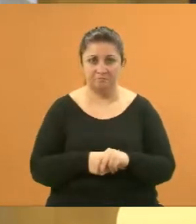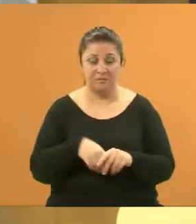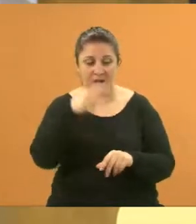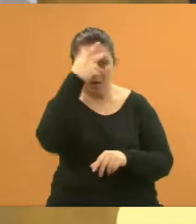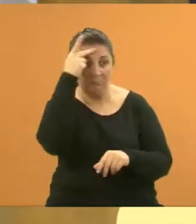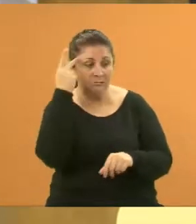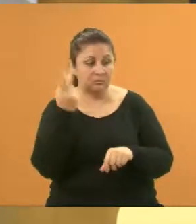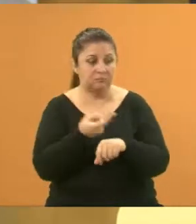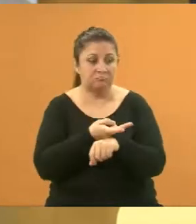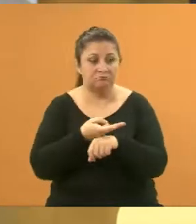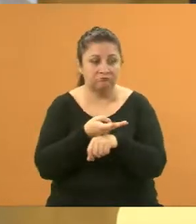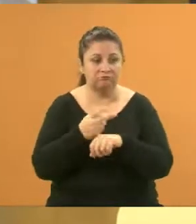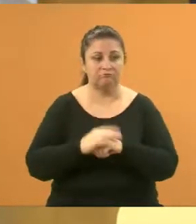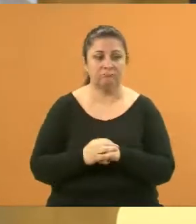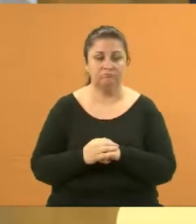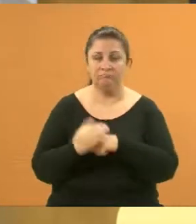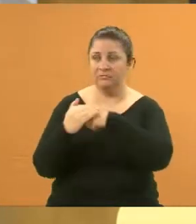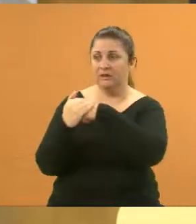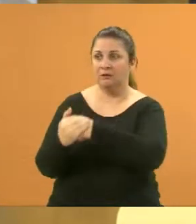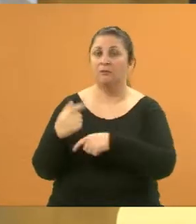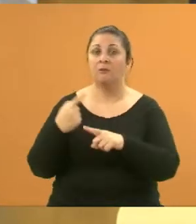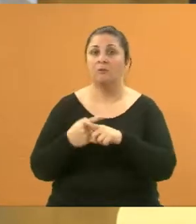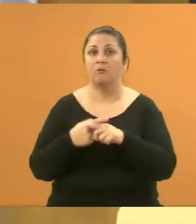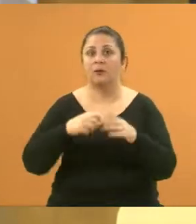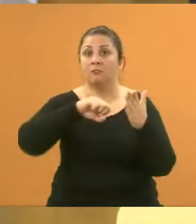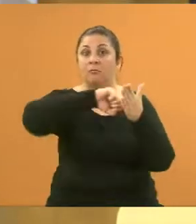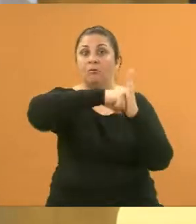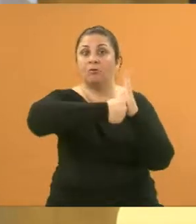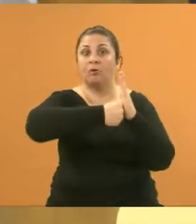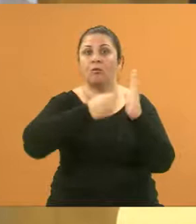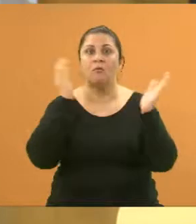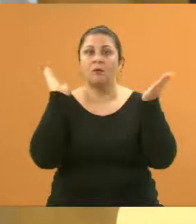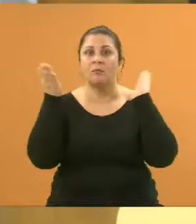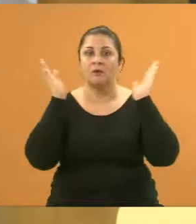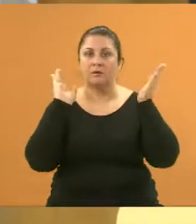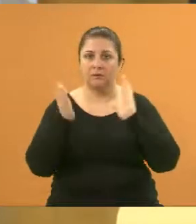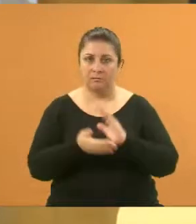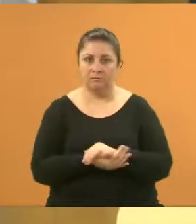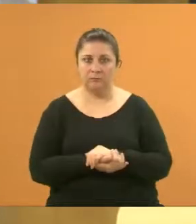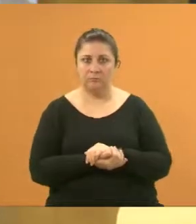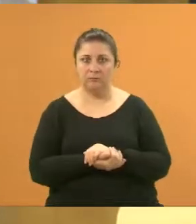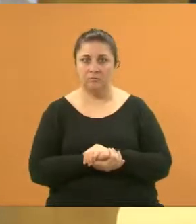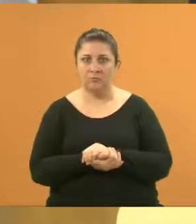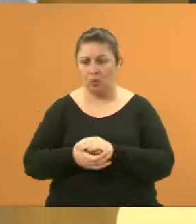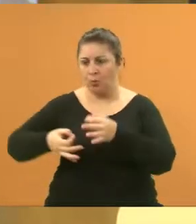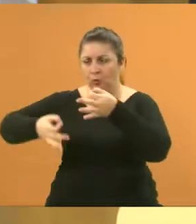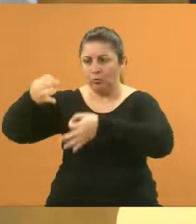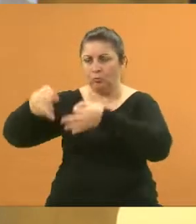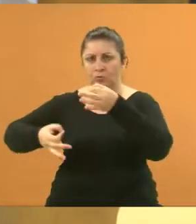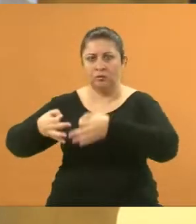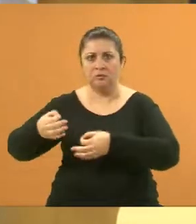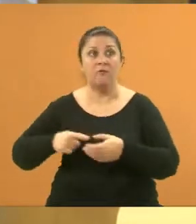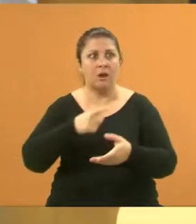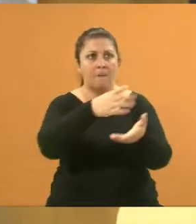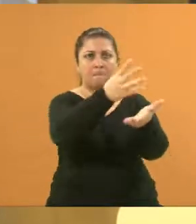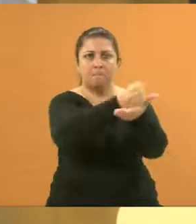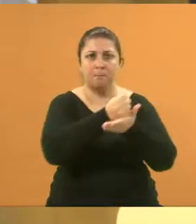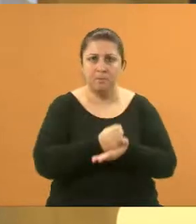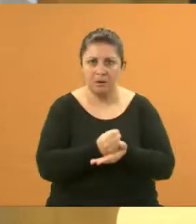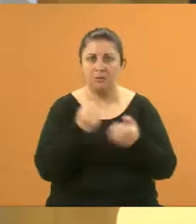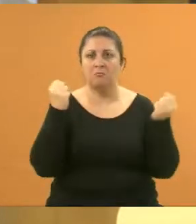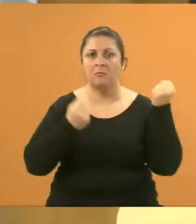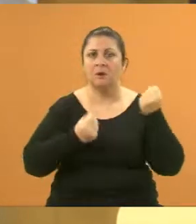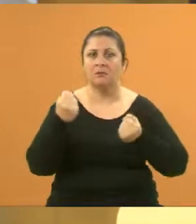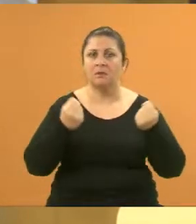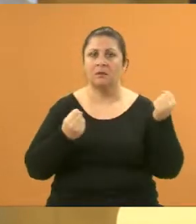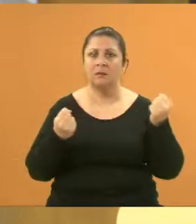me procurou, Paulinho, porque tinha bloqueado o caminhão dela. O judiciário foi lá e buscou o caminhão.